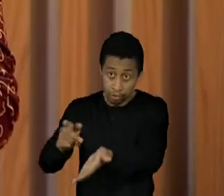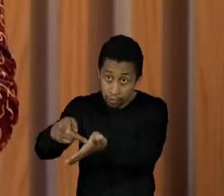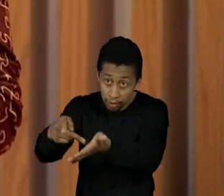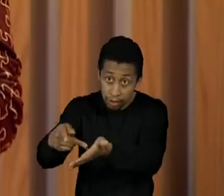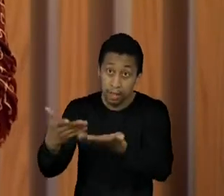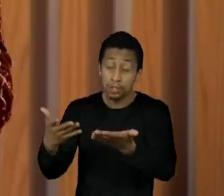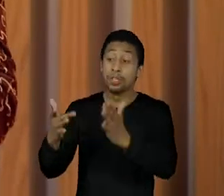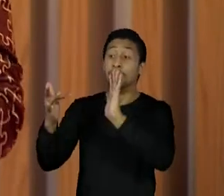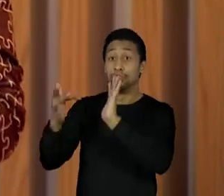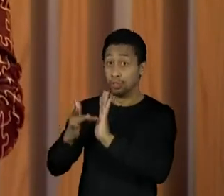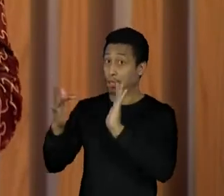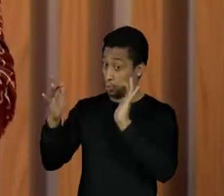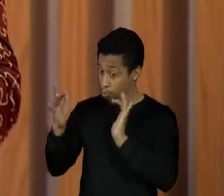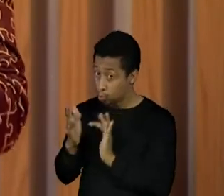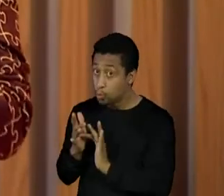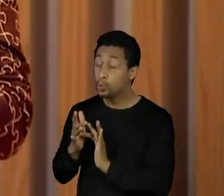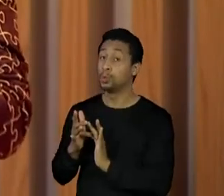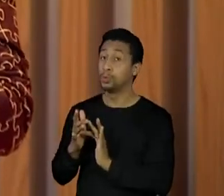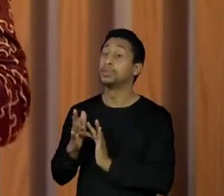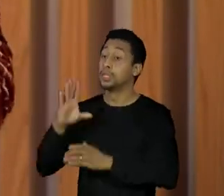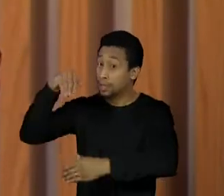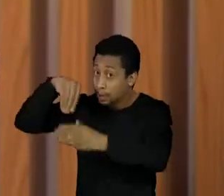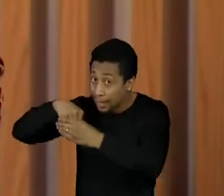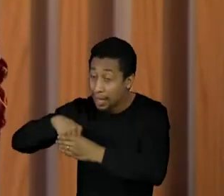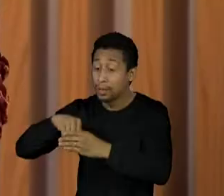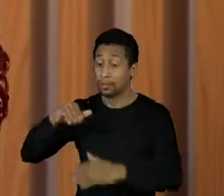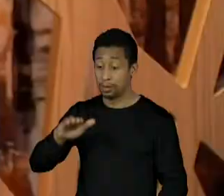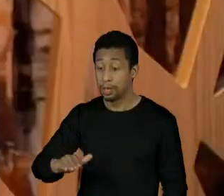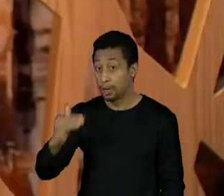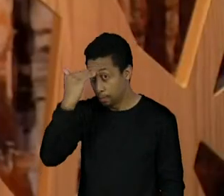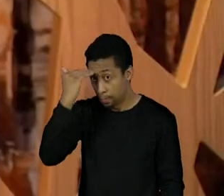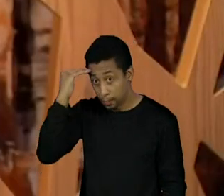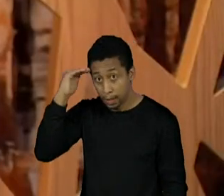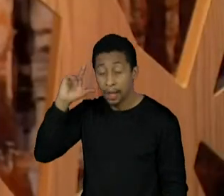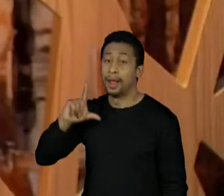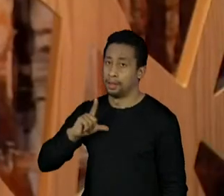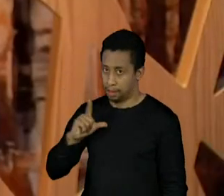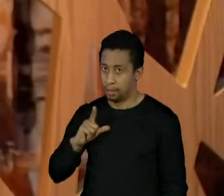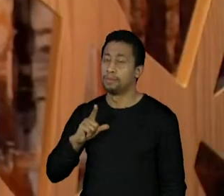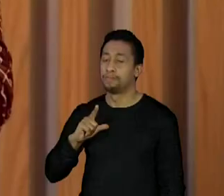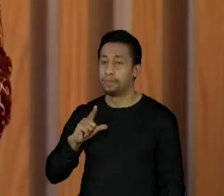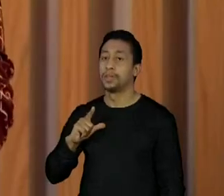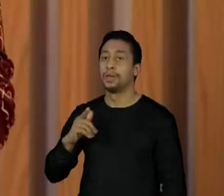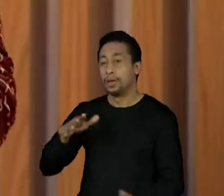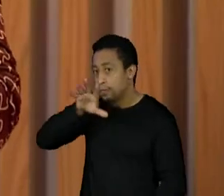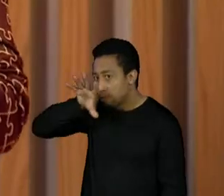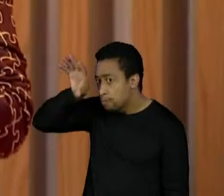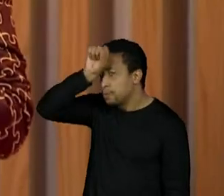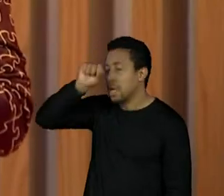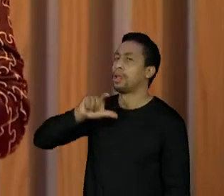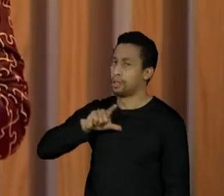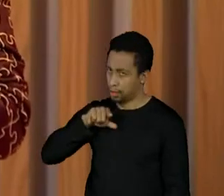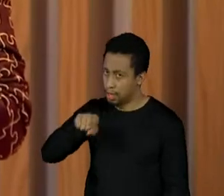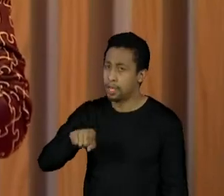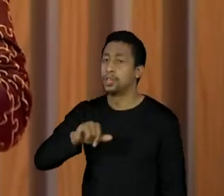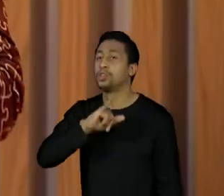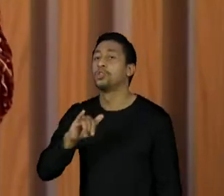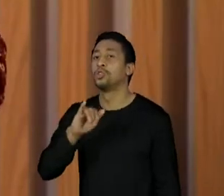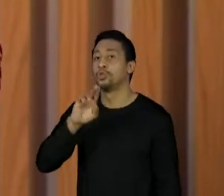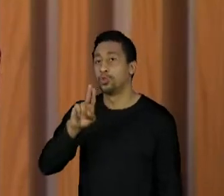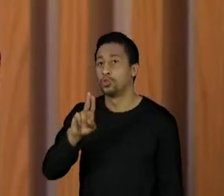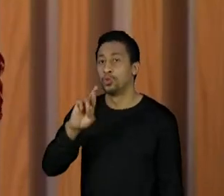verdade, Jesus está na Umbanda, está no candomblé, está na Jurema